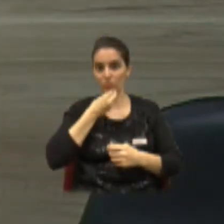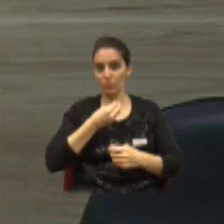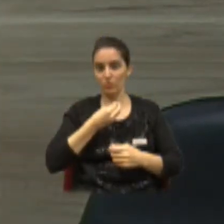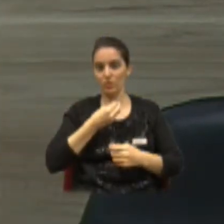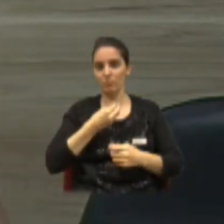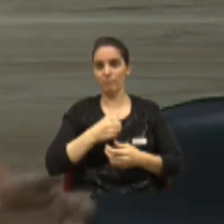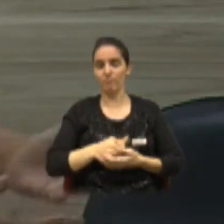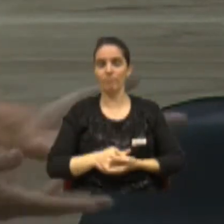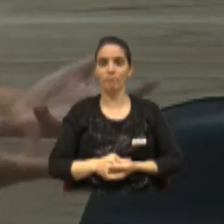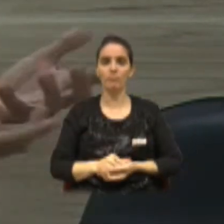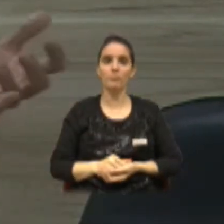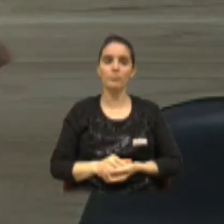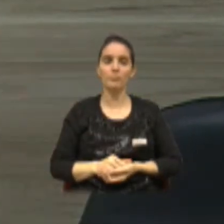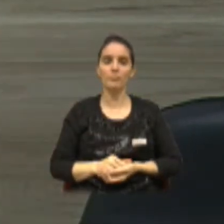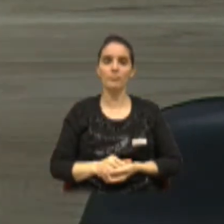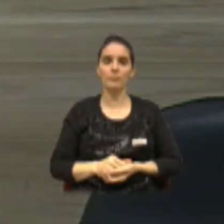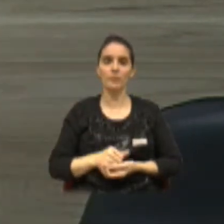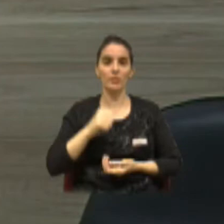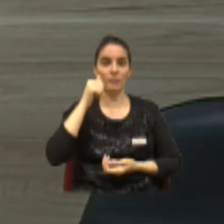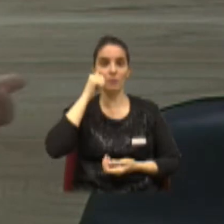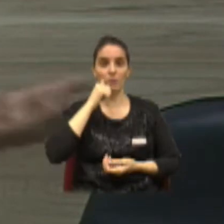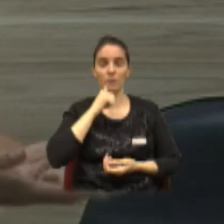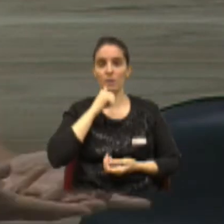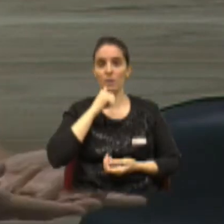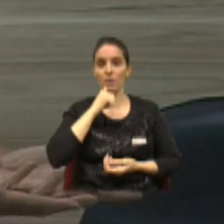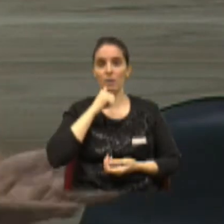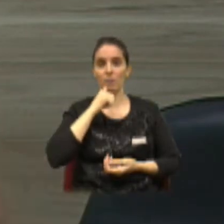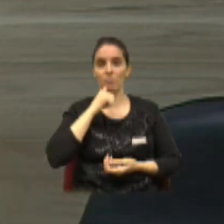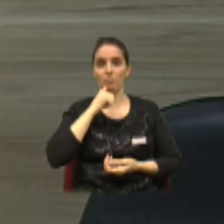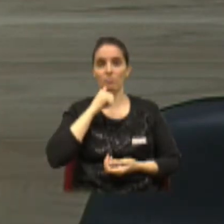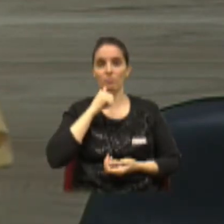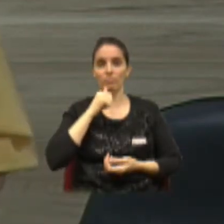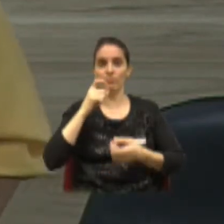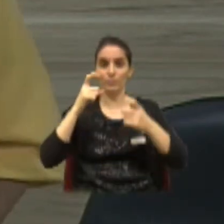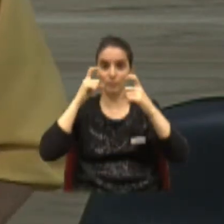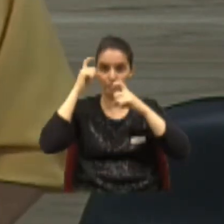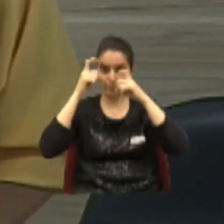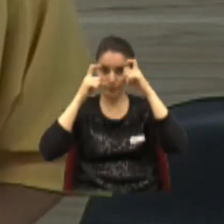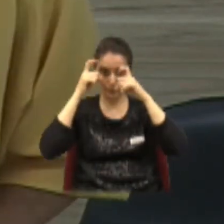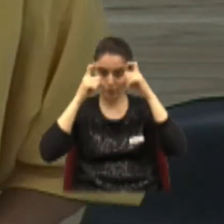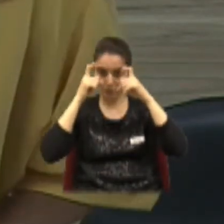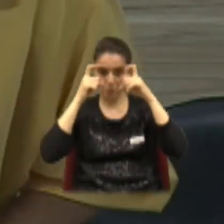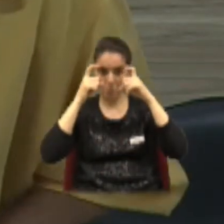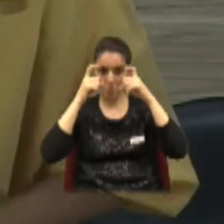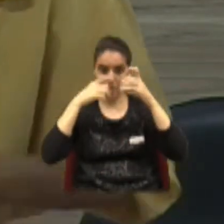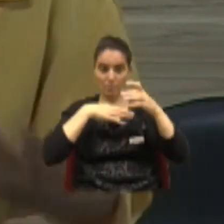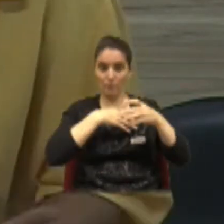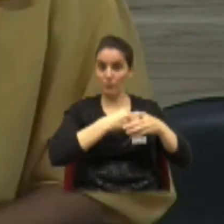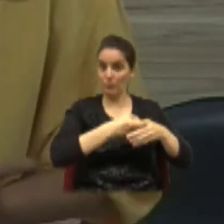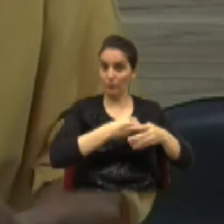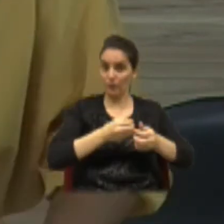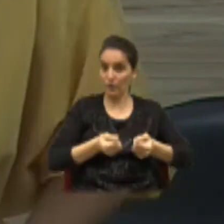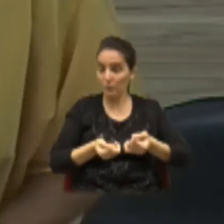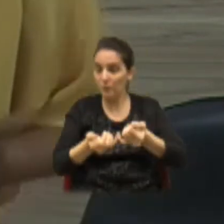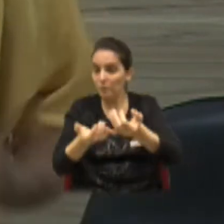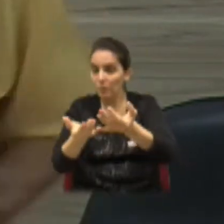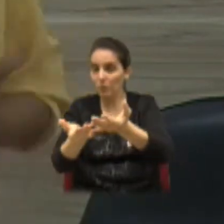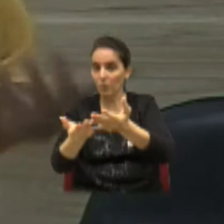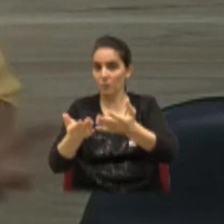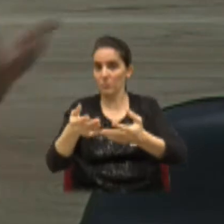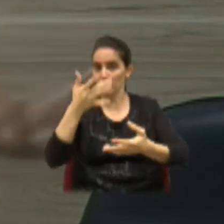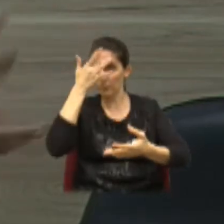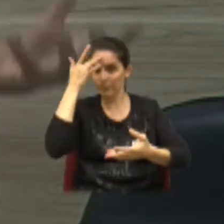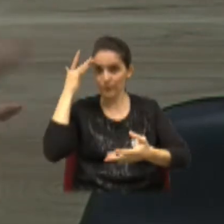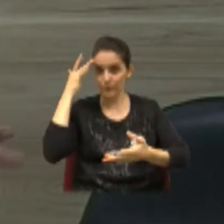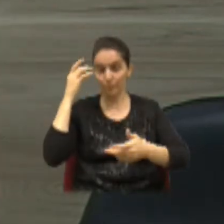muitas vezes, ter a preocupação de não entregar seu filho. Então, são algumas coisas que precisamos,